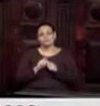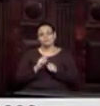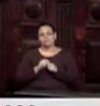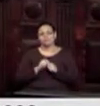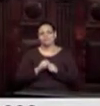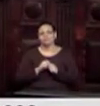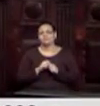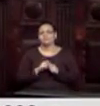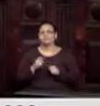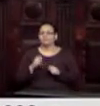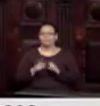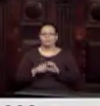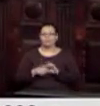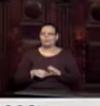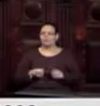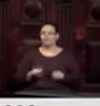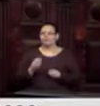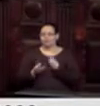grandes concessões,